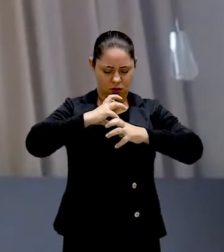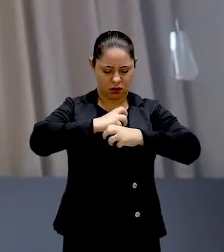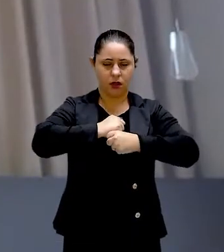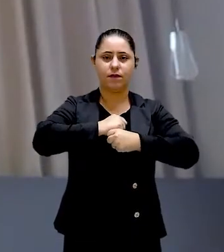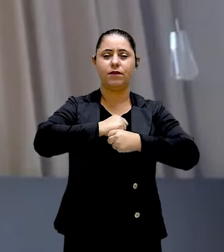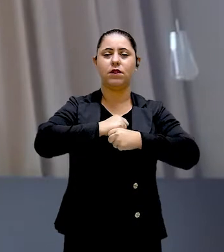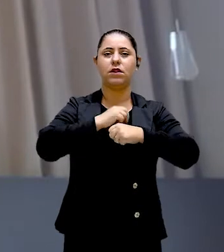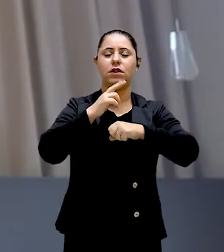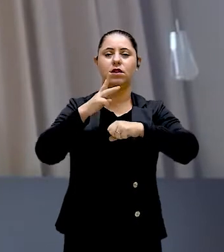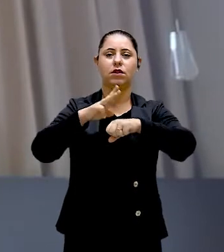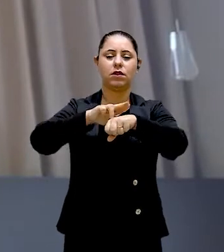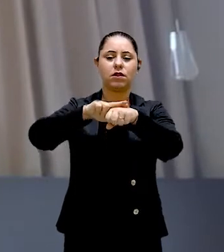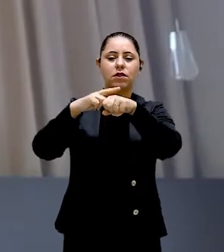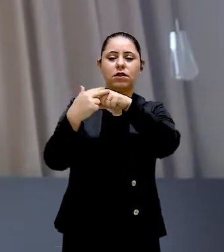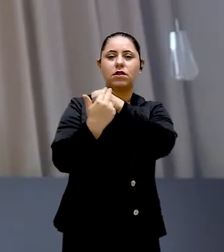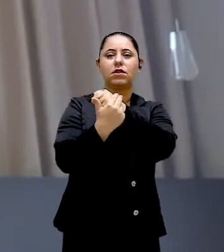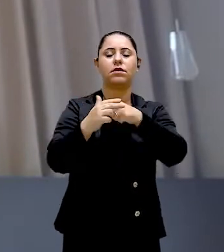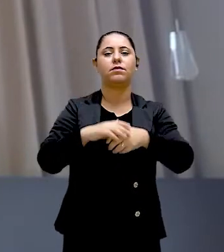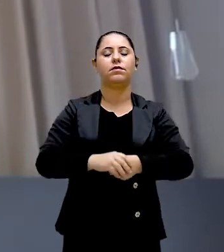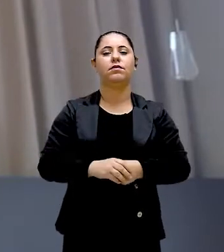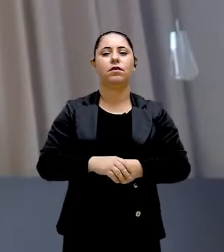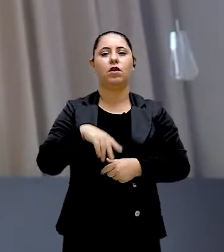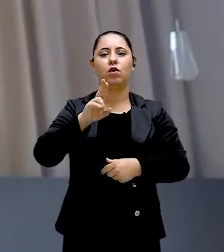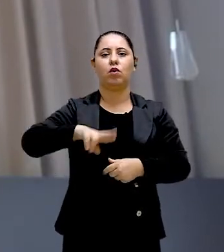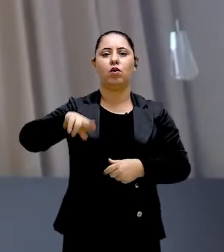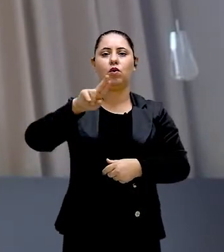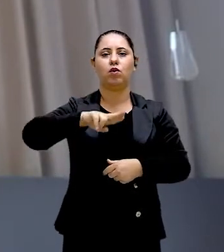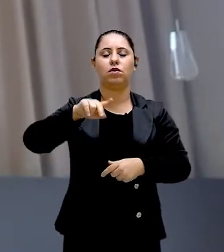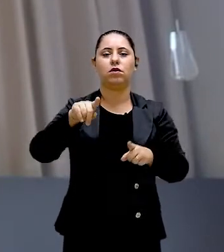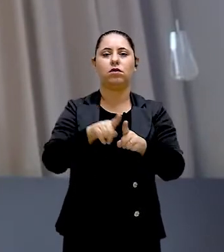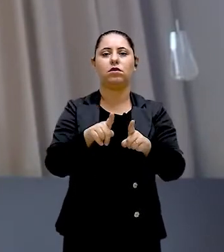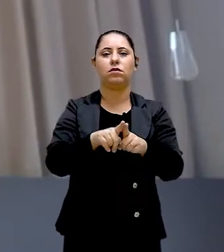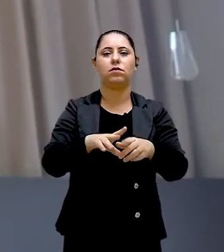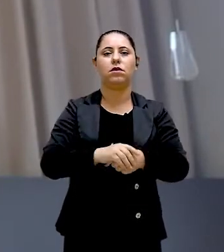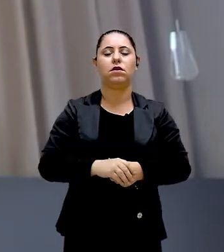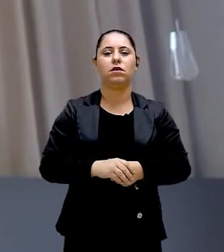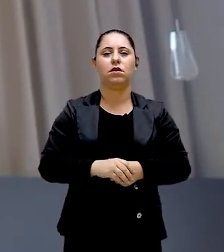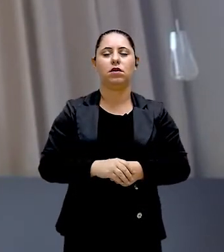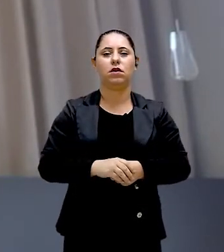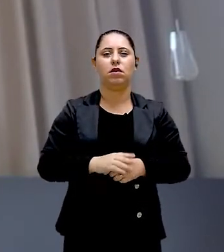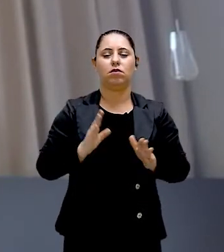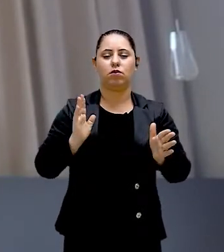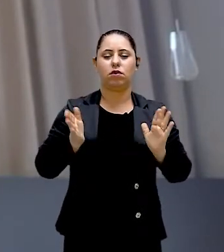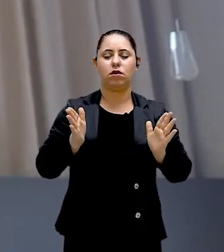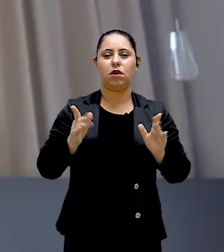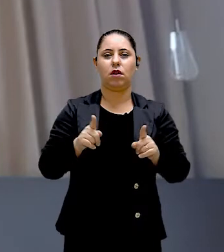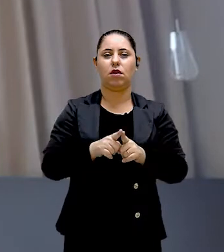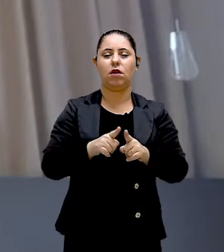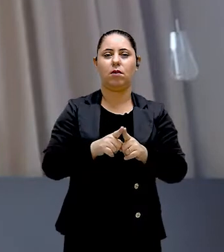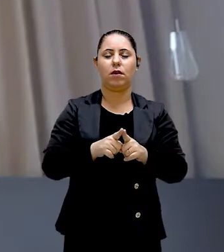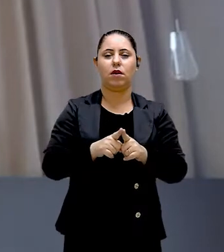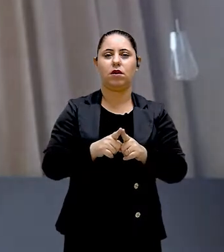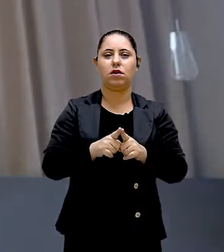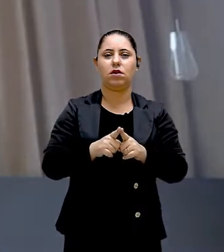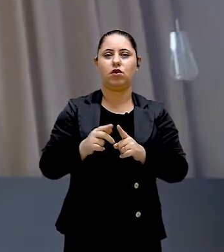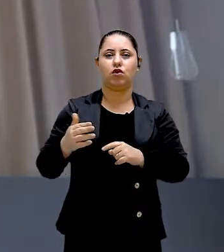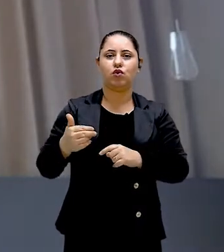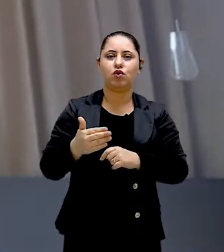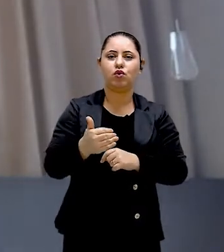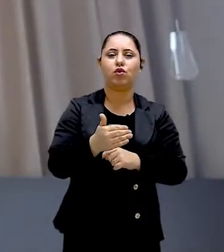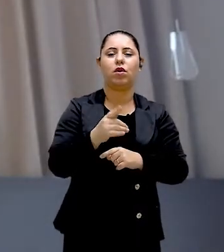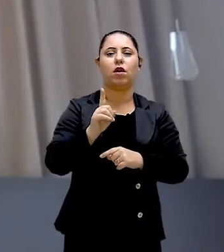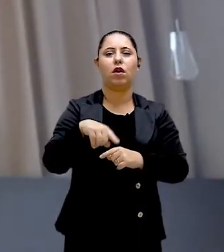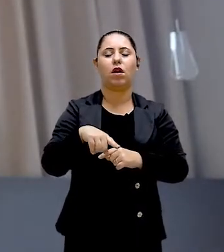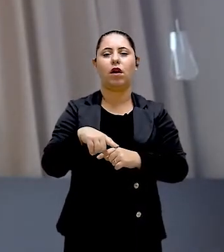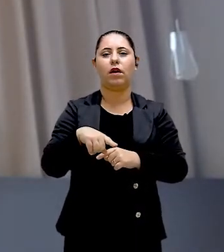lembrando que a gente utilizando a espécie, os estágios embrionários, né, êmbrio larval